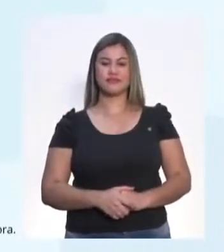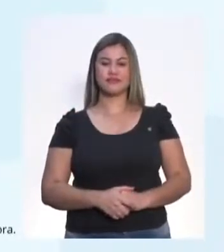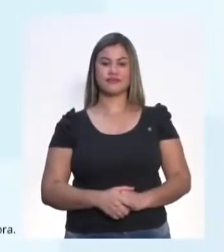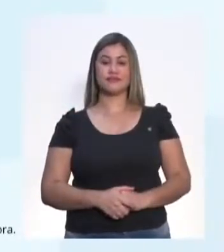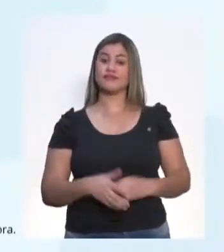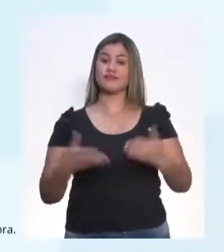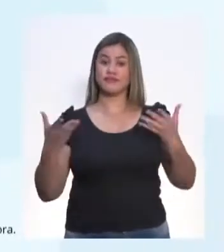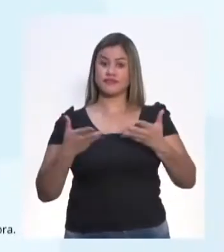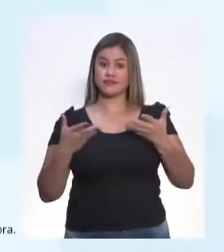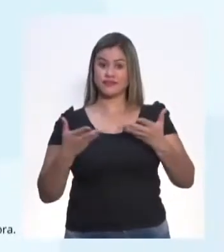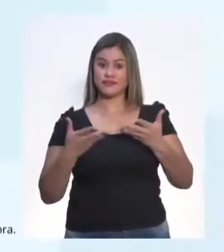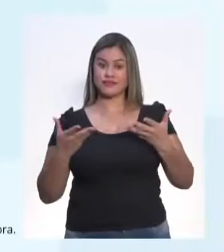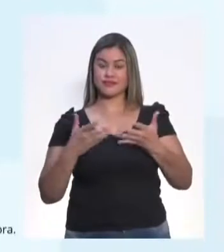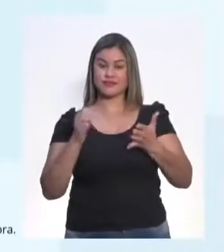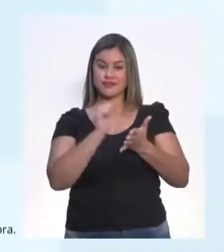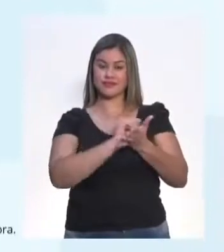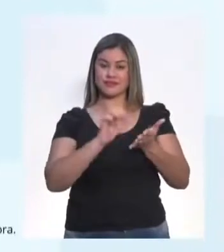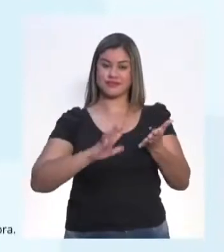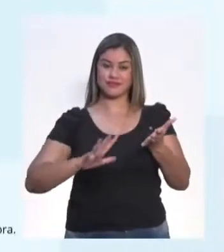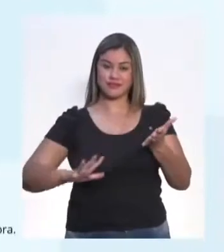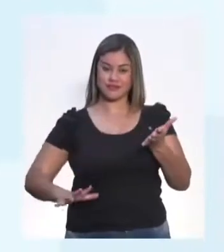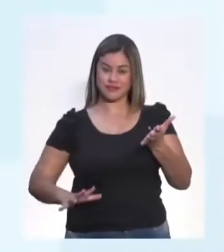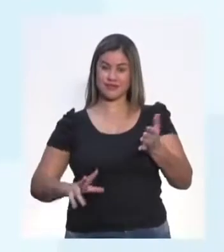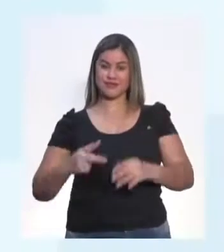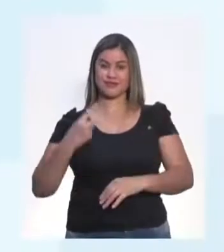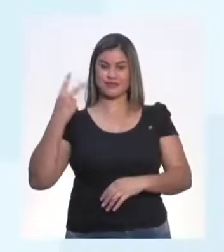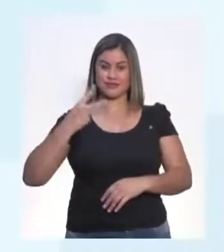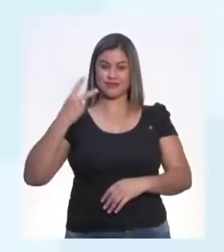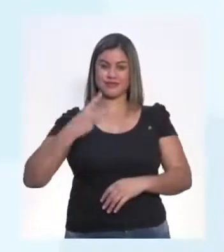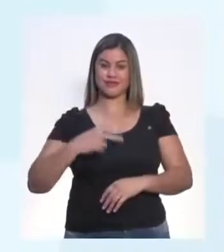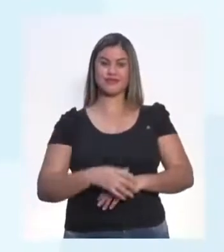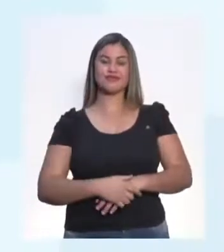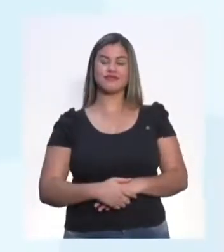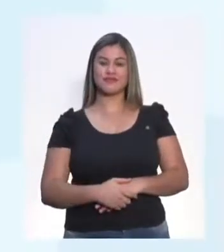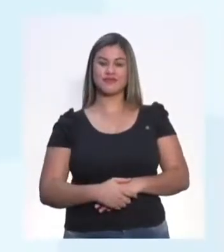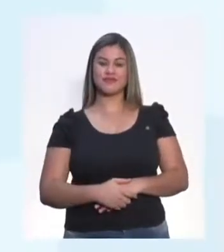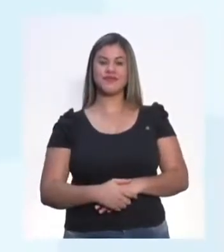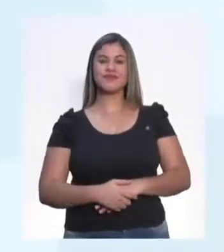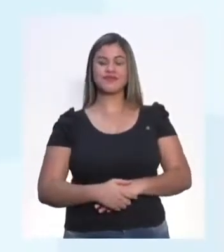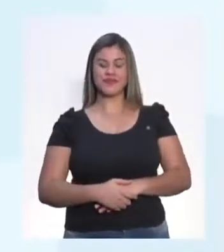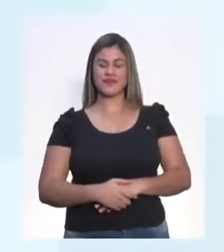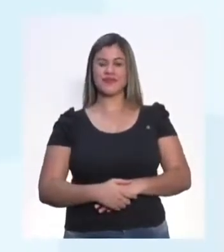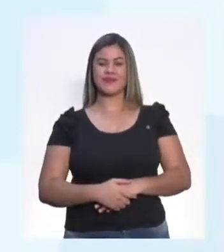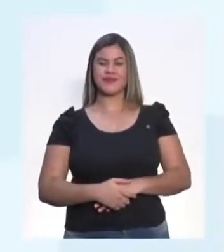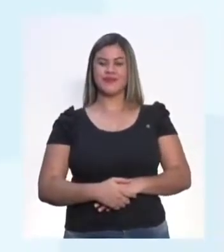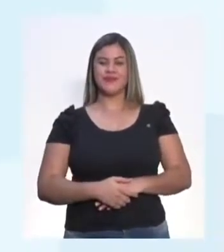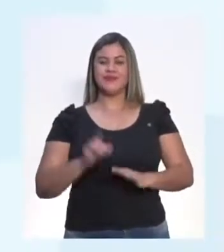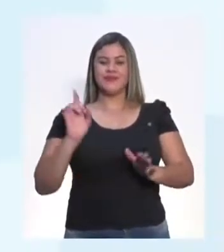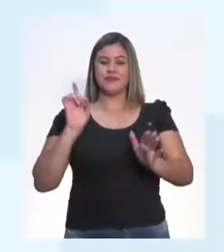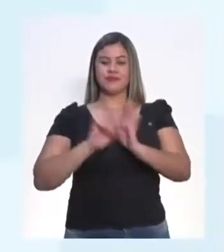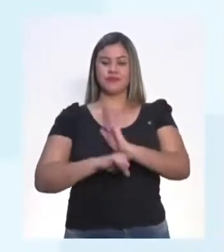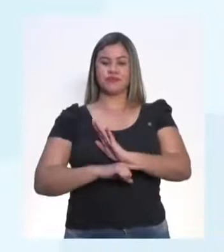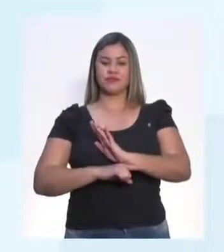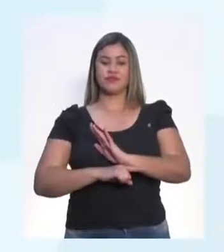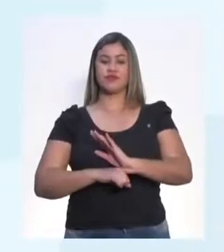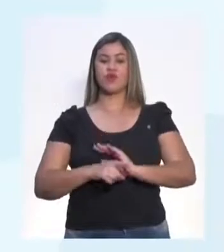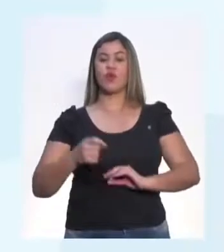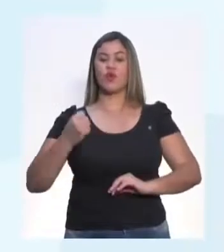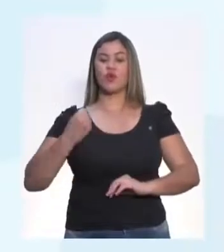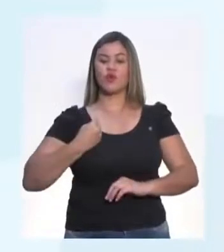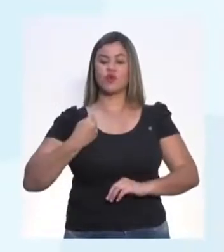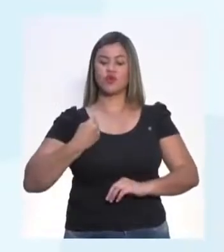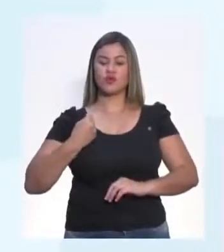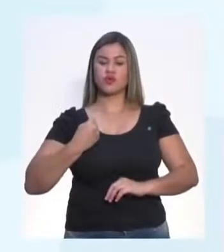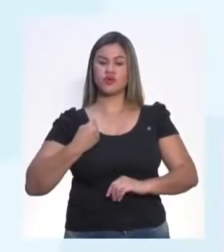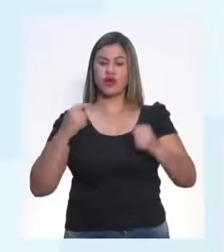E agora vamos lá para a atividade 2. Muito bem, pessoal. A pergunta é: qual é o